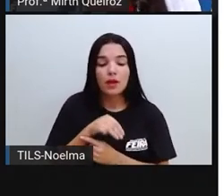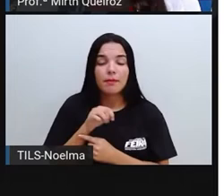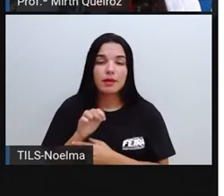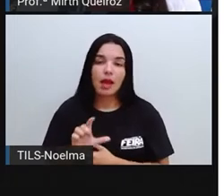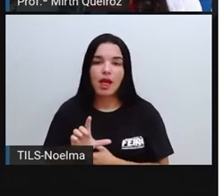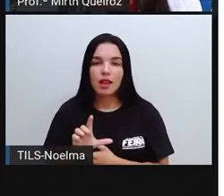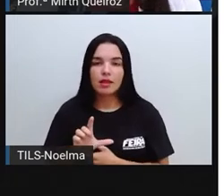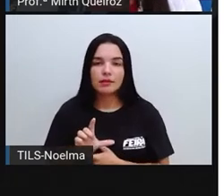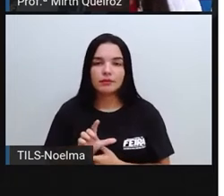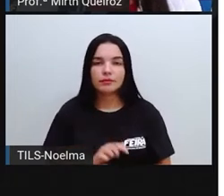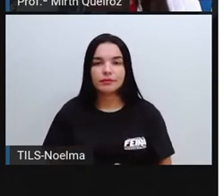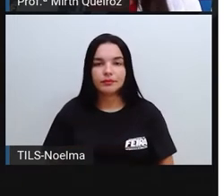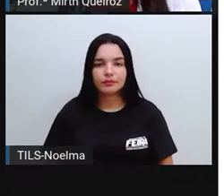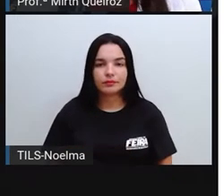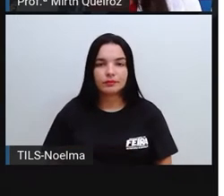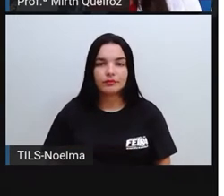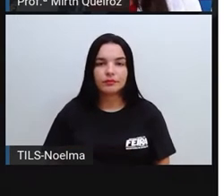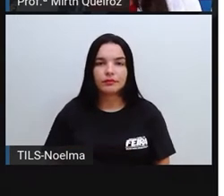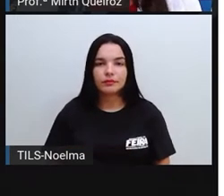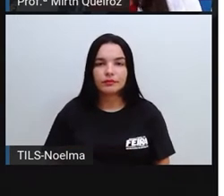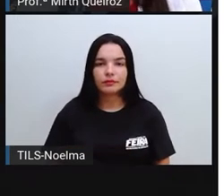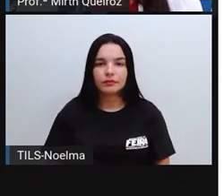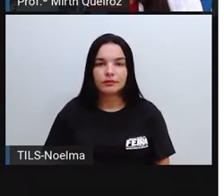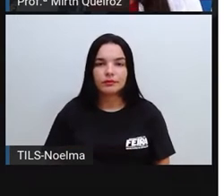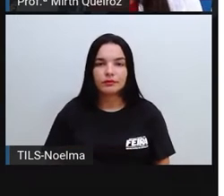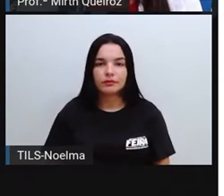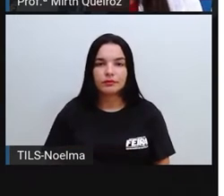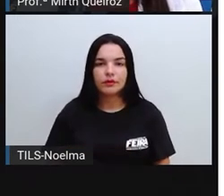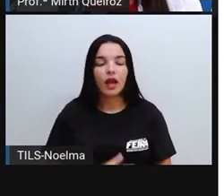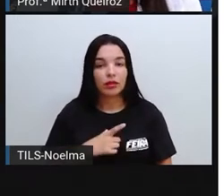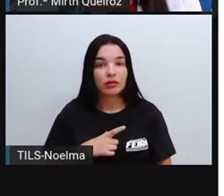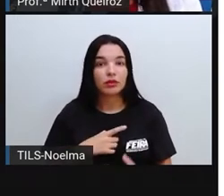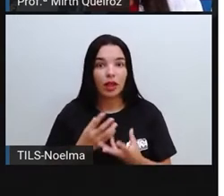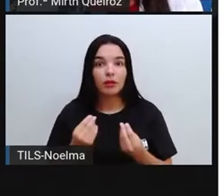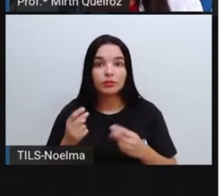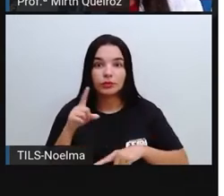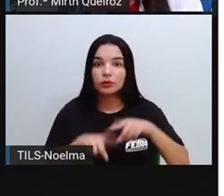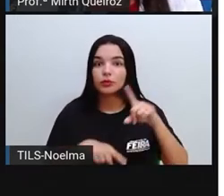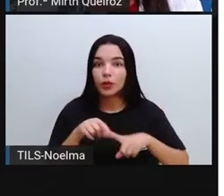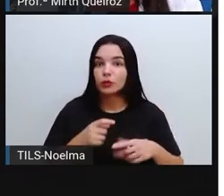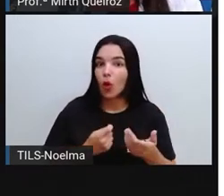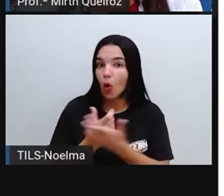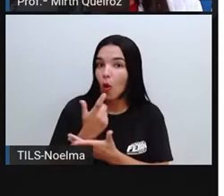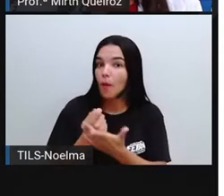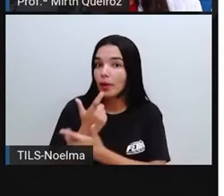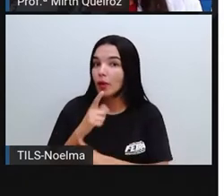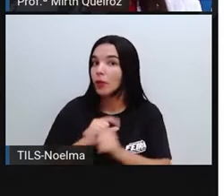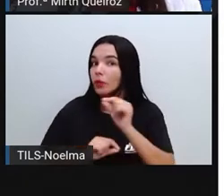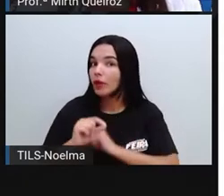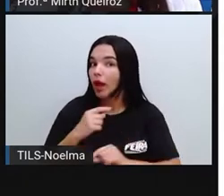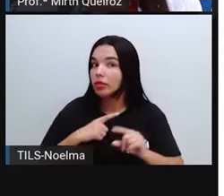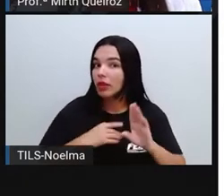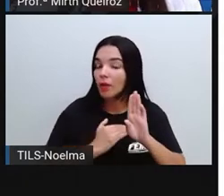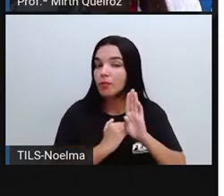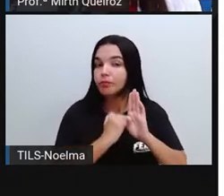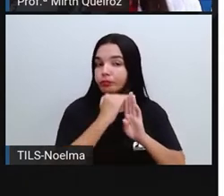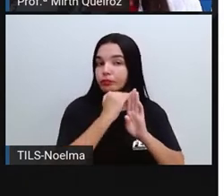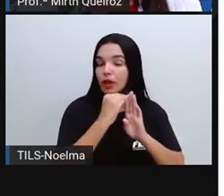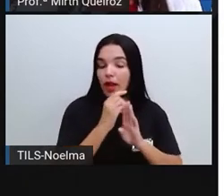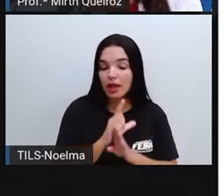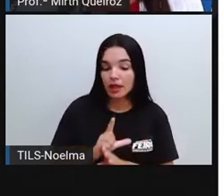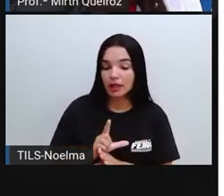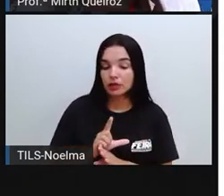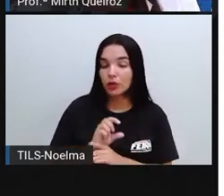de 1000 L litros Há muitos produtos que a gente compra são medidos em itu ou mililitro